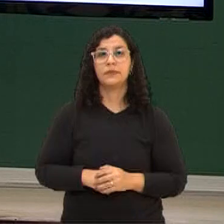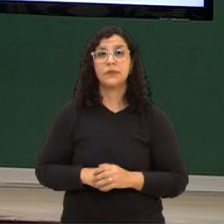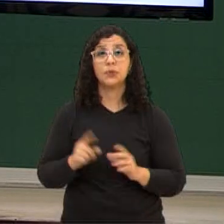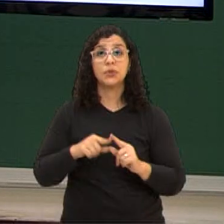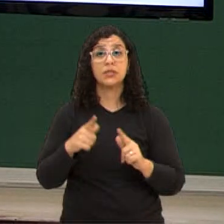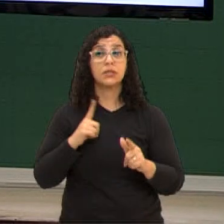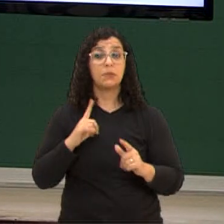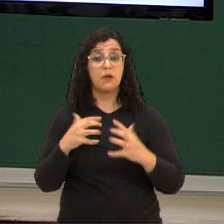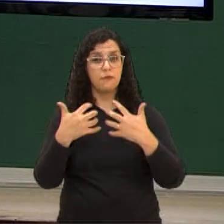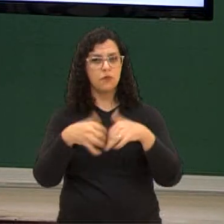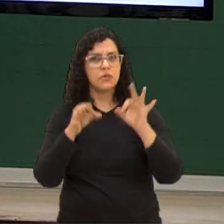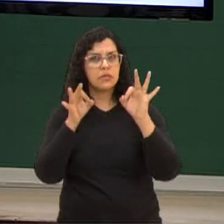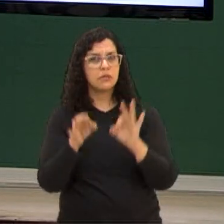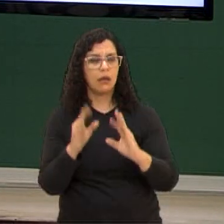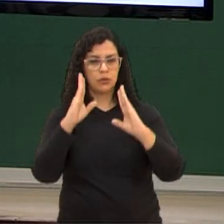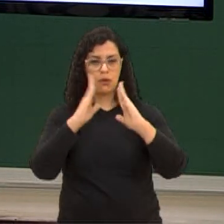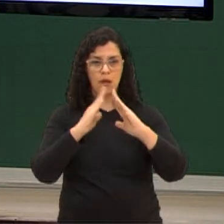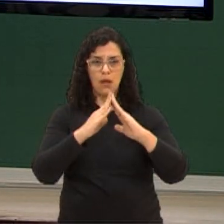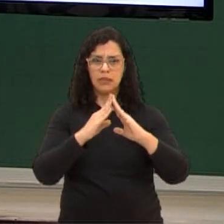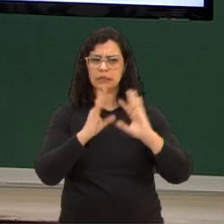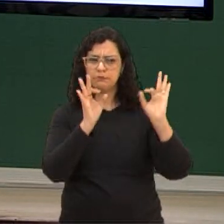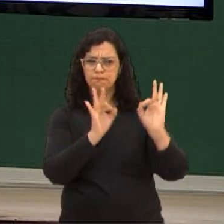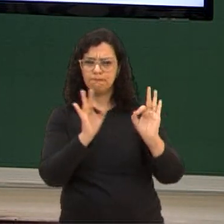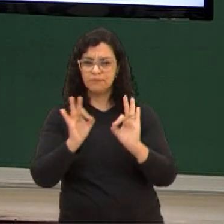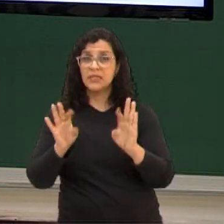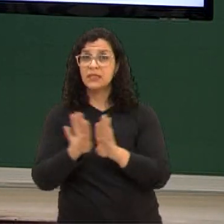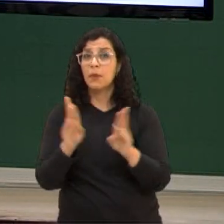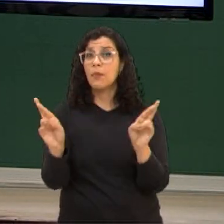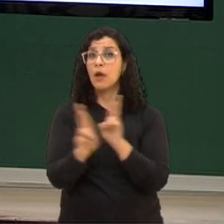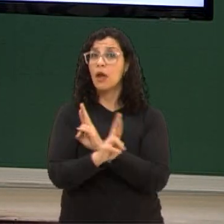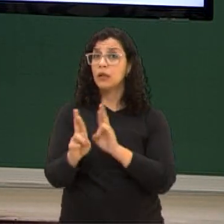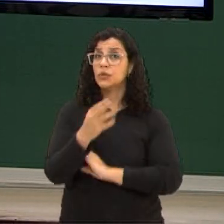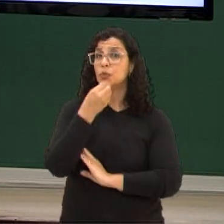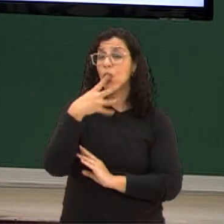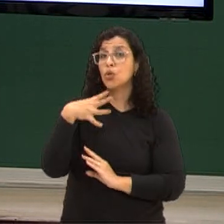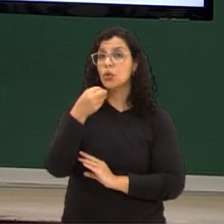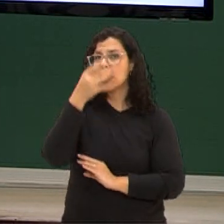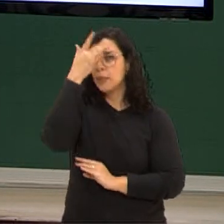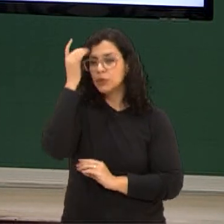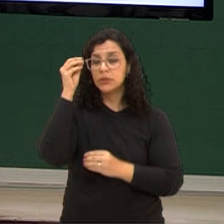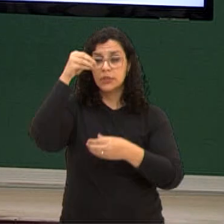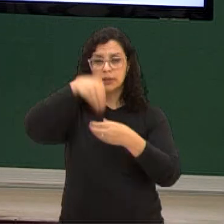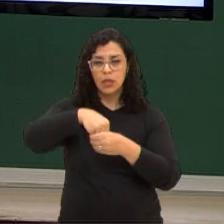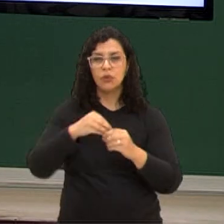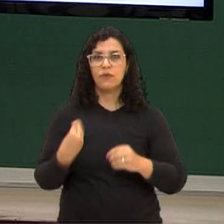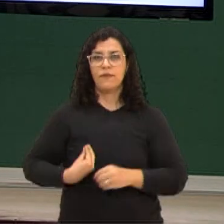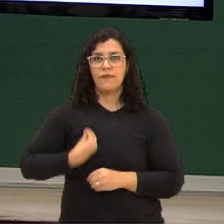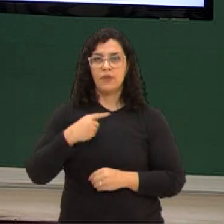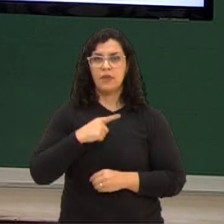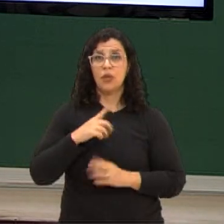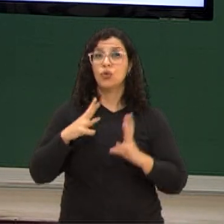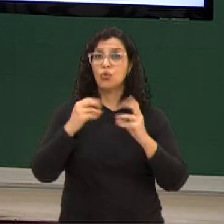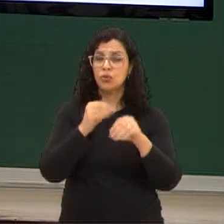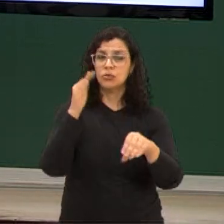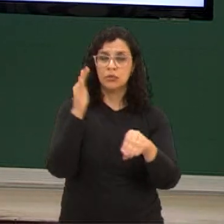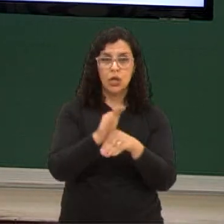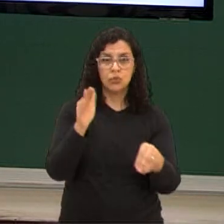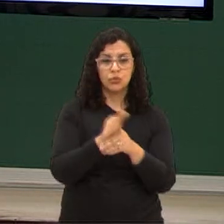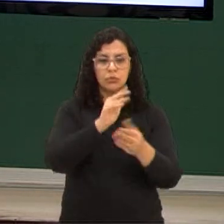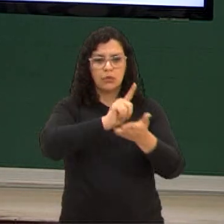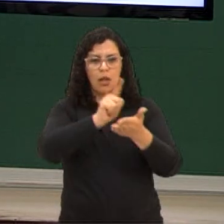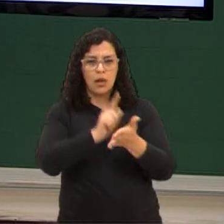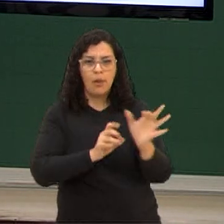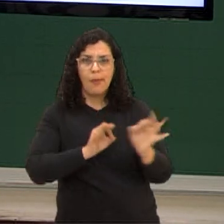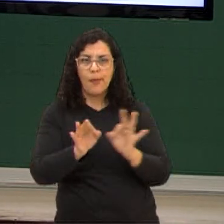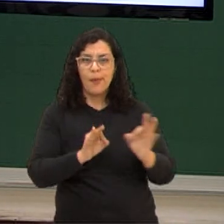bom funcionamento da casa, né? E para uma boa relação entre os residentes da mesma. Então, todo mundo tem que participar e colaborar com